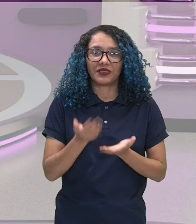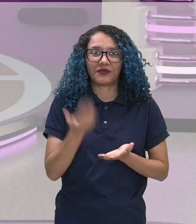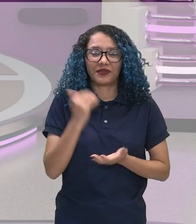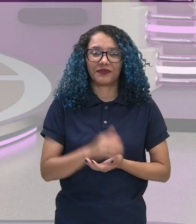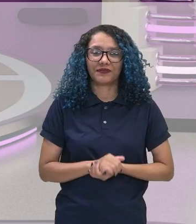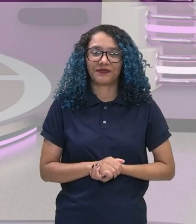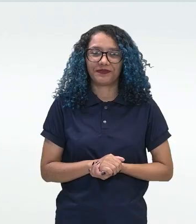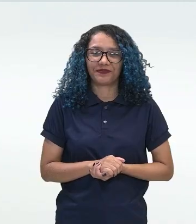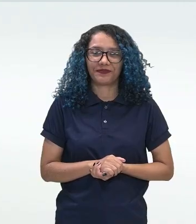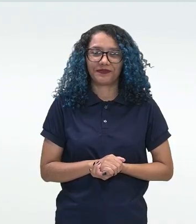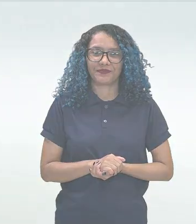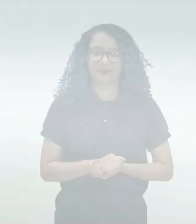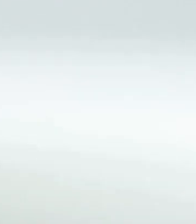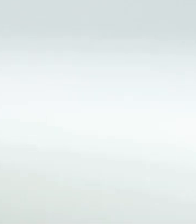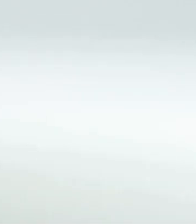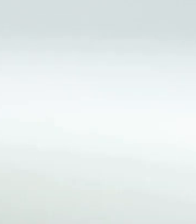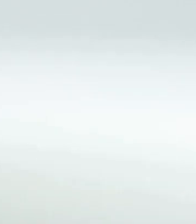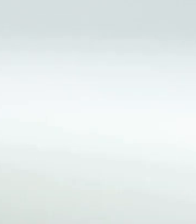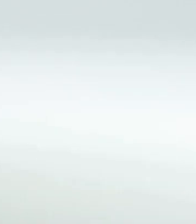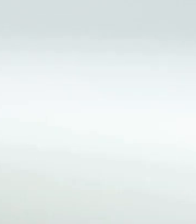aula.